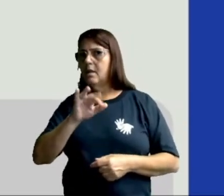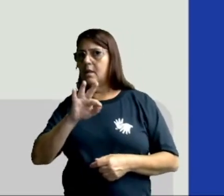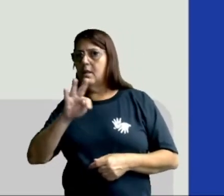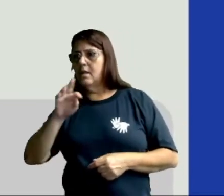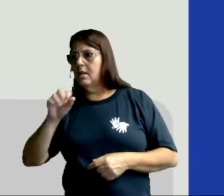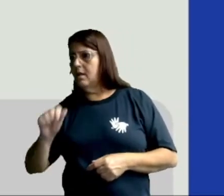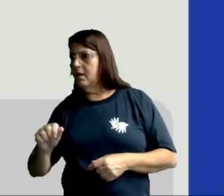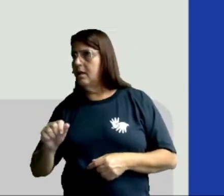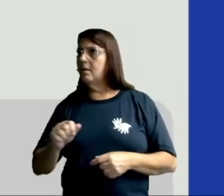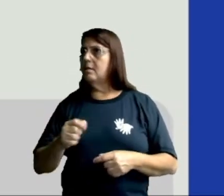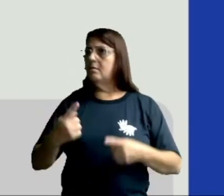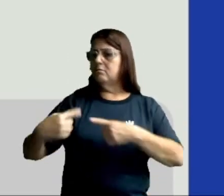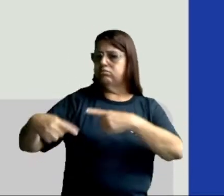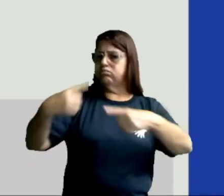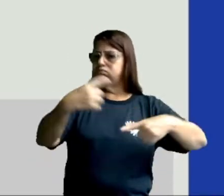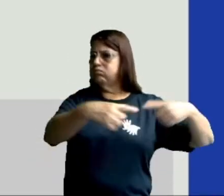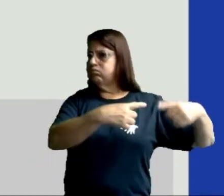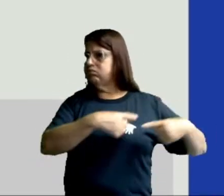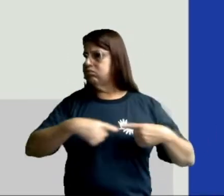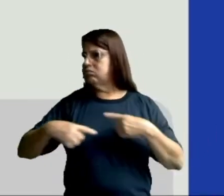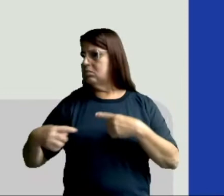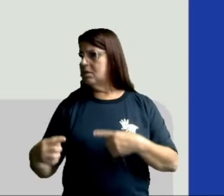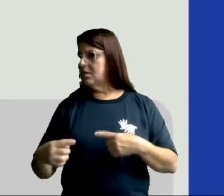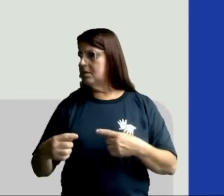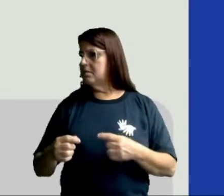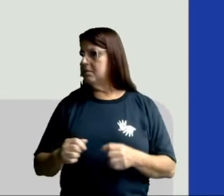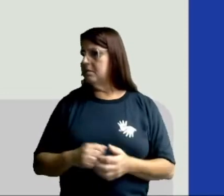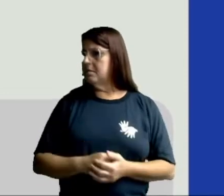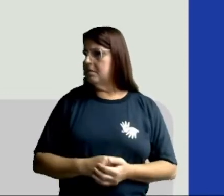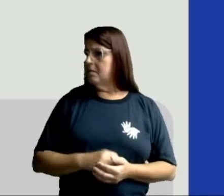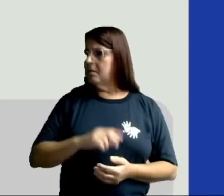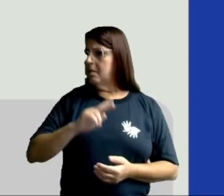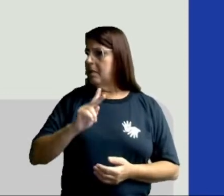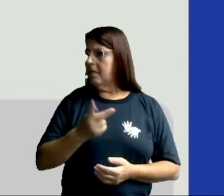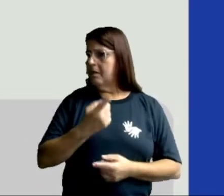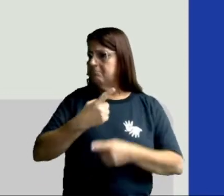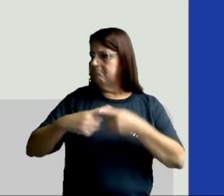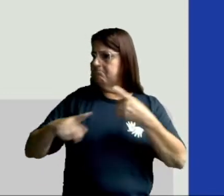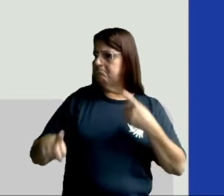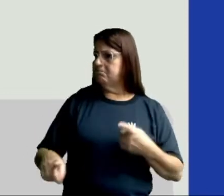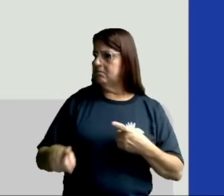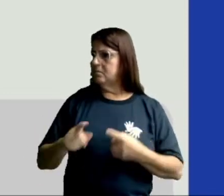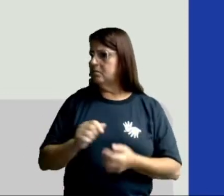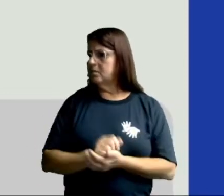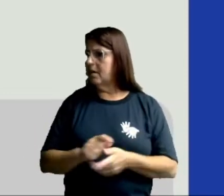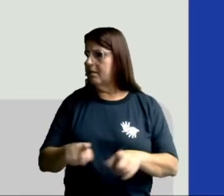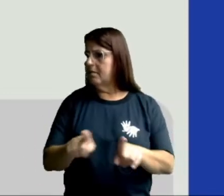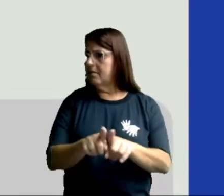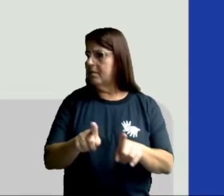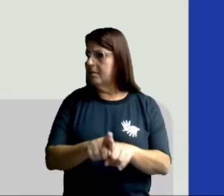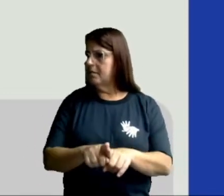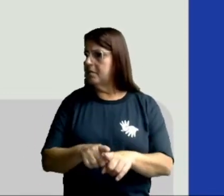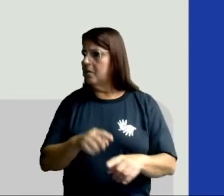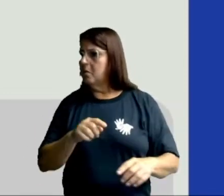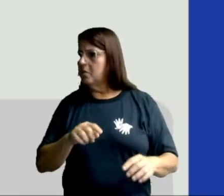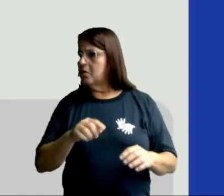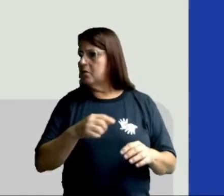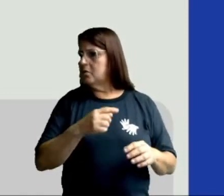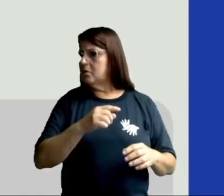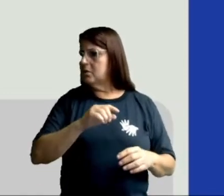Tratado de Versalhes, a Alemanha desmilitarizada, Hitler ignora, anexação dos Sudetos da